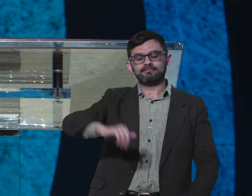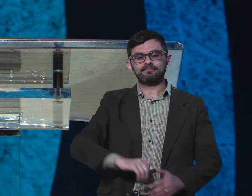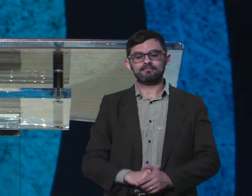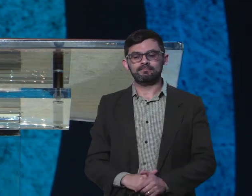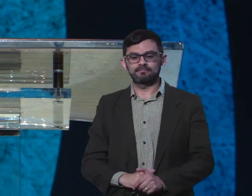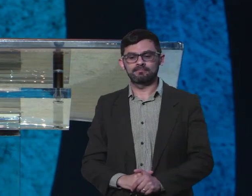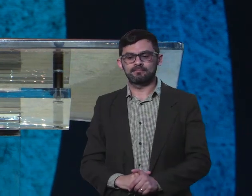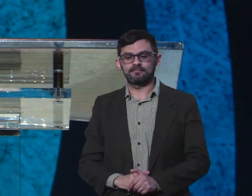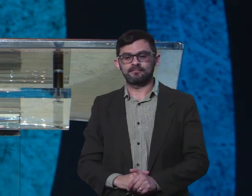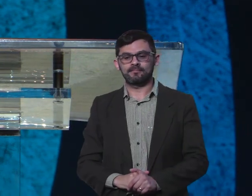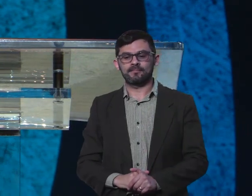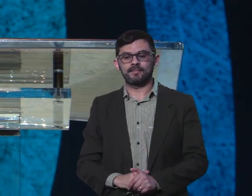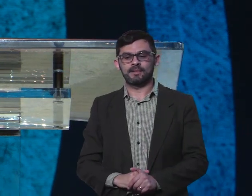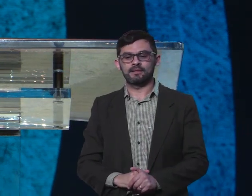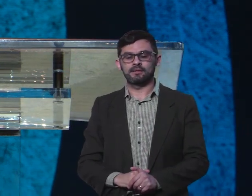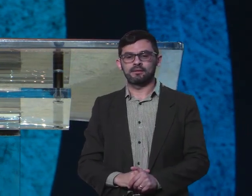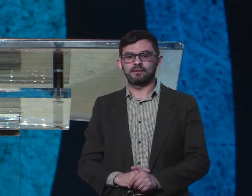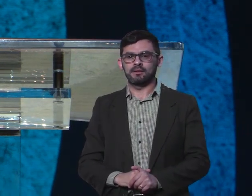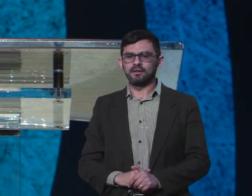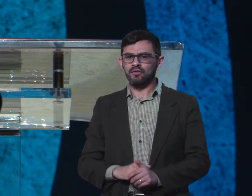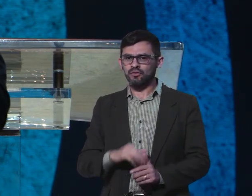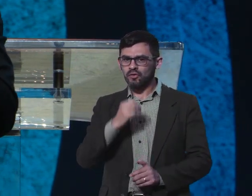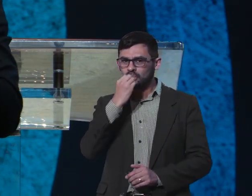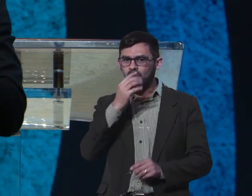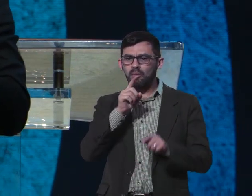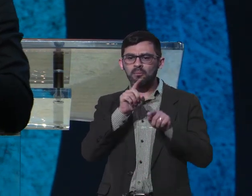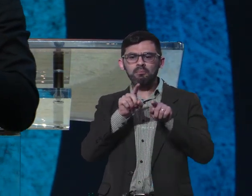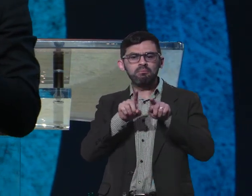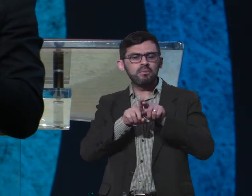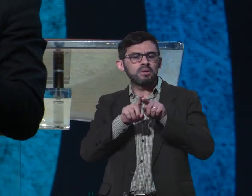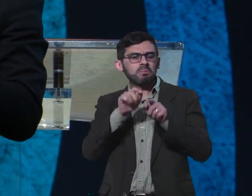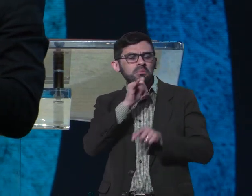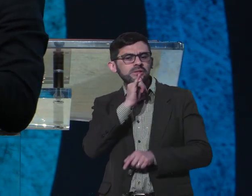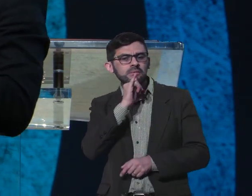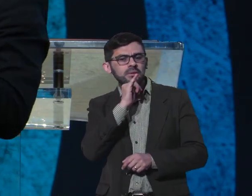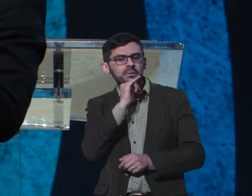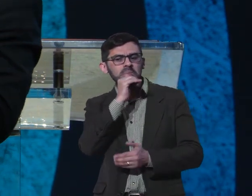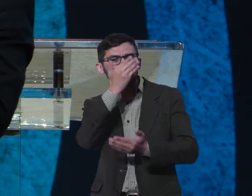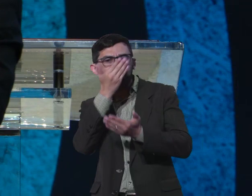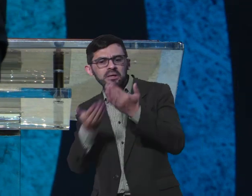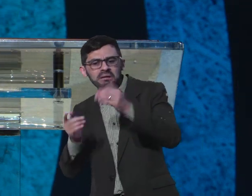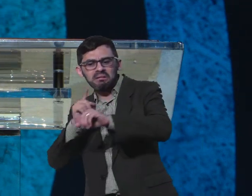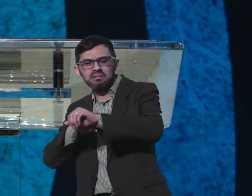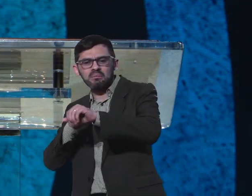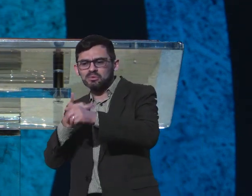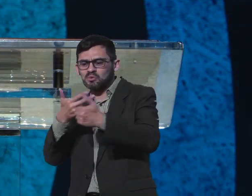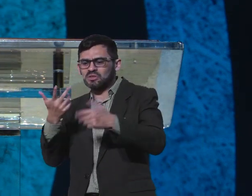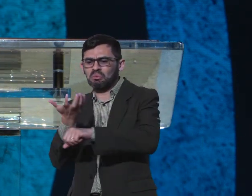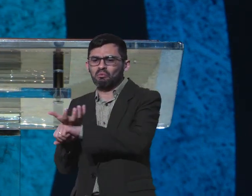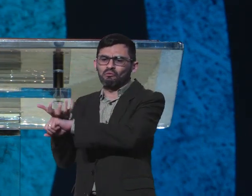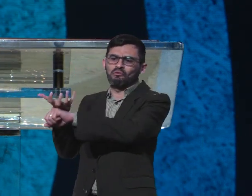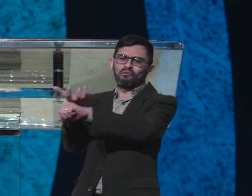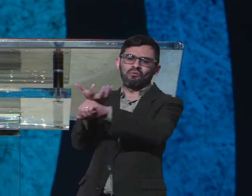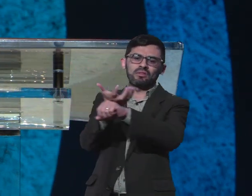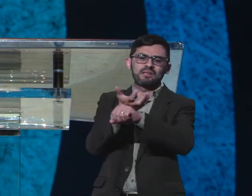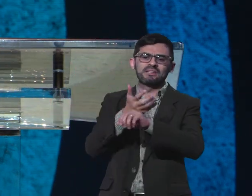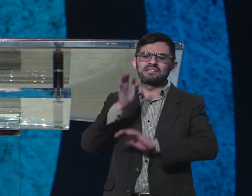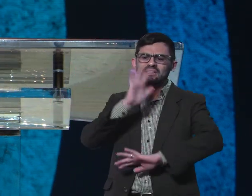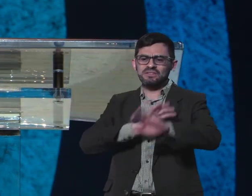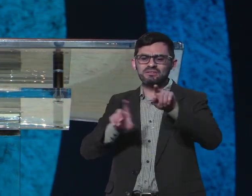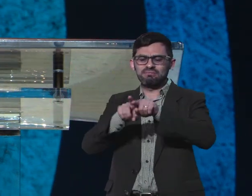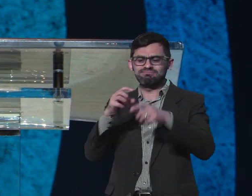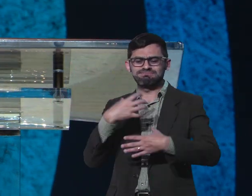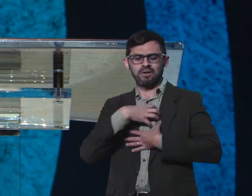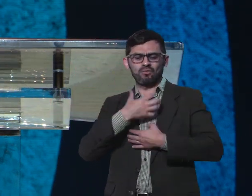Será que valeu a pena você perder tanto tempo com tanta coisa vazia e que te deixou mais